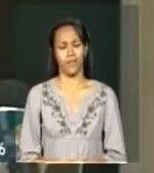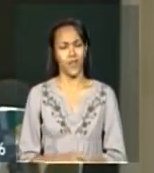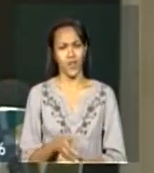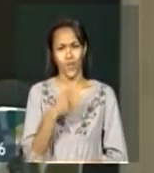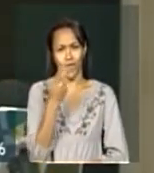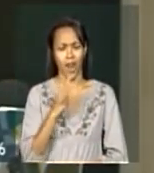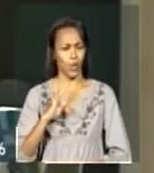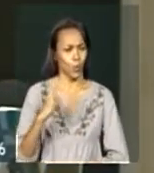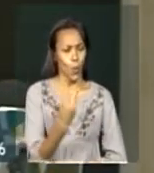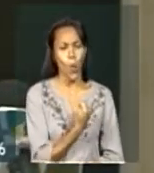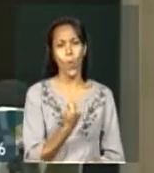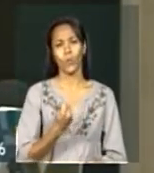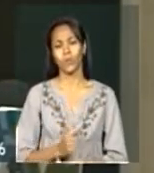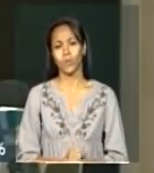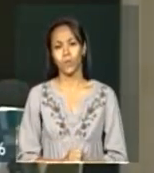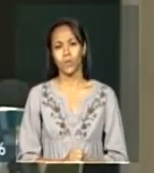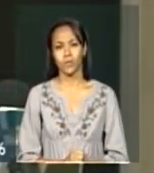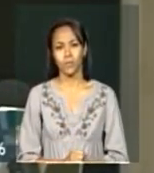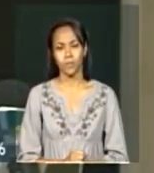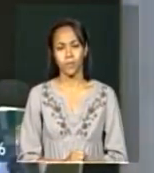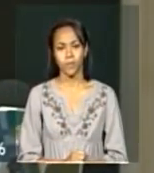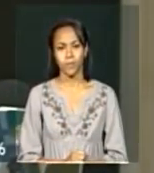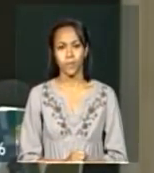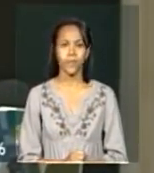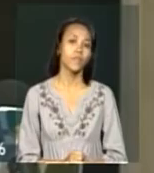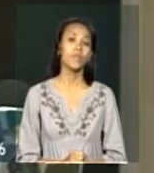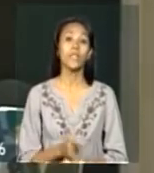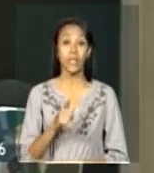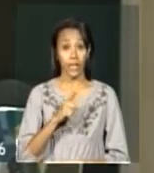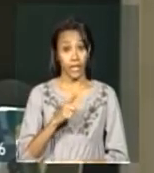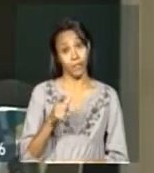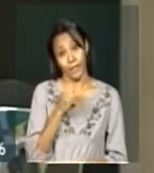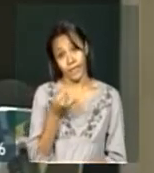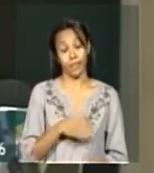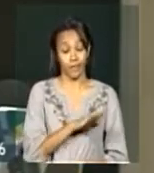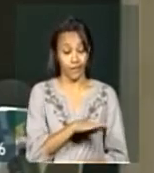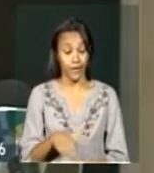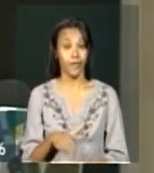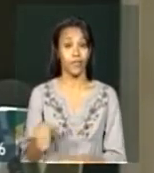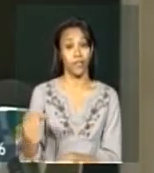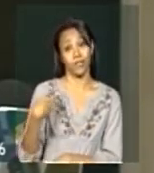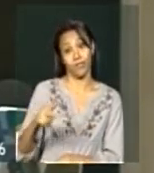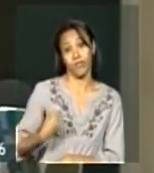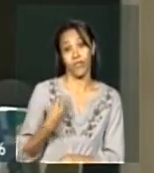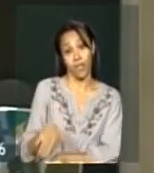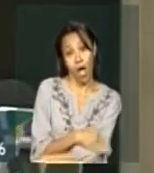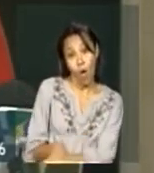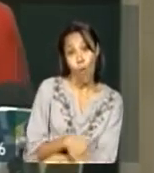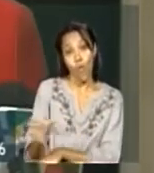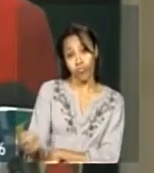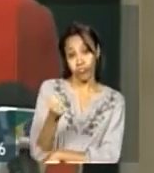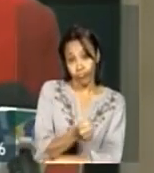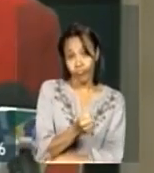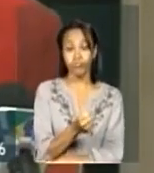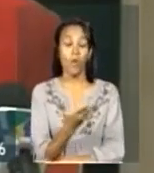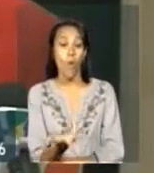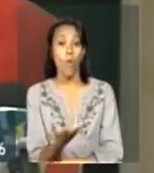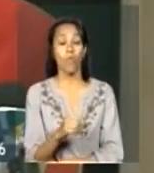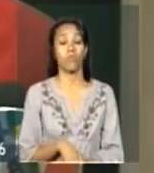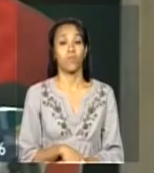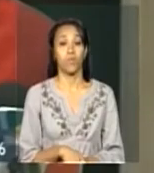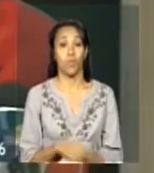todos aqueles efeitos eh que quer tirar a criança das ruas, é garantir que haja um um